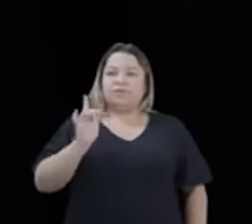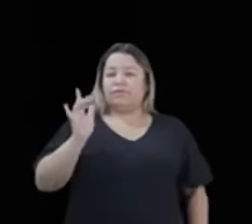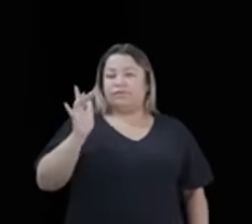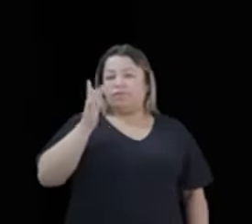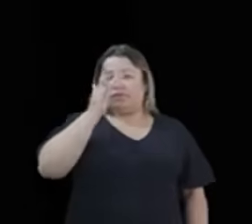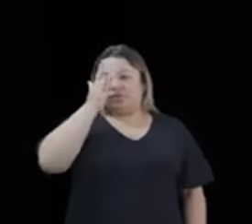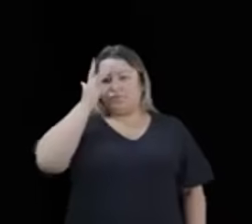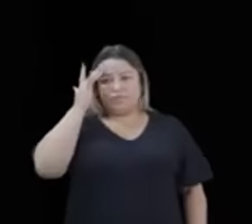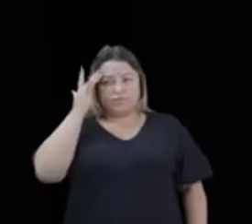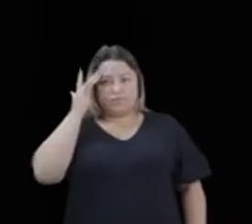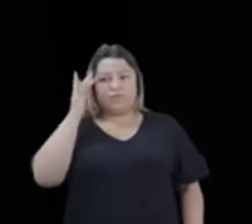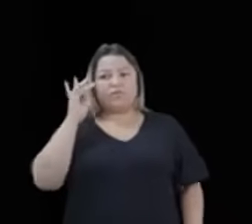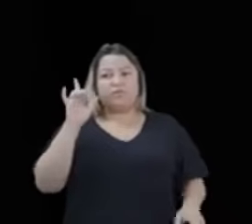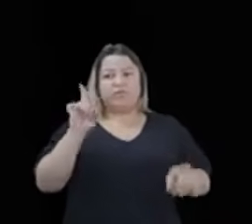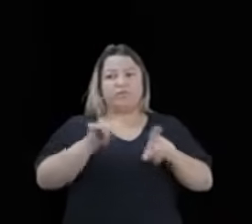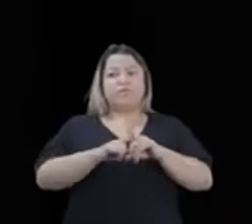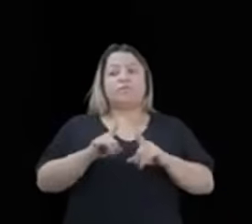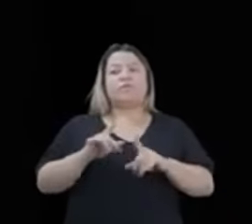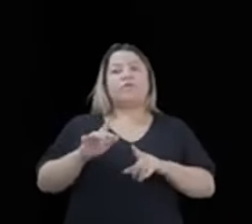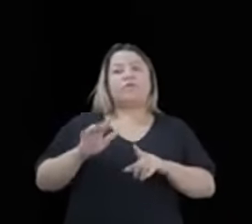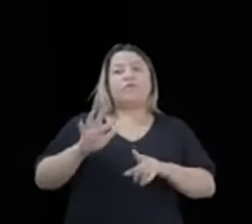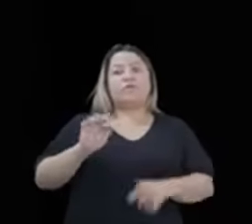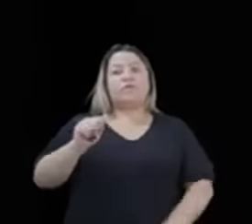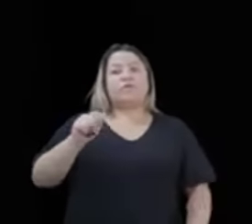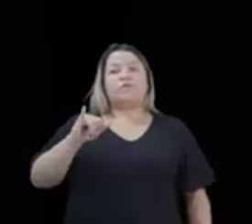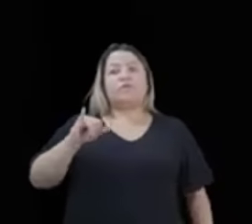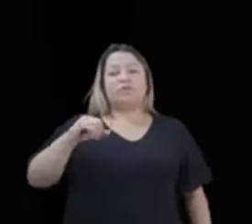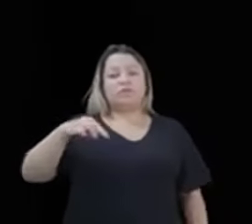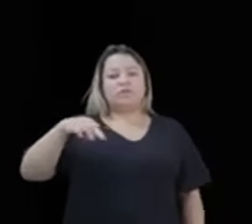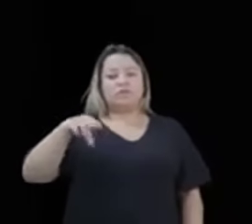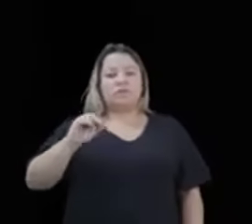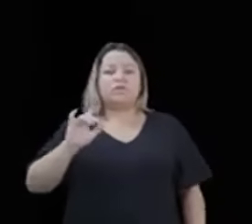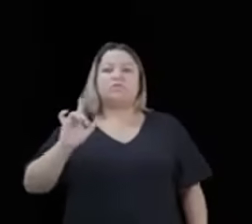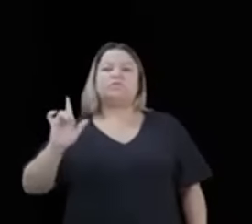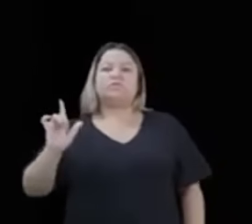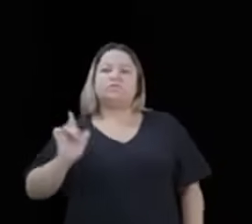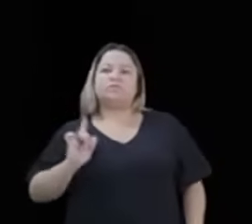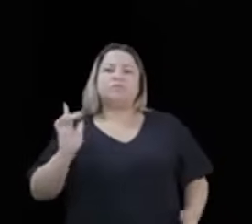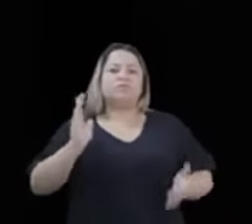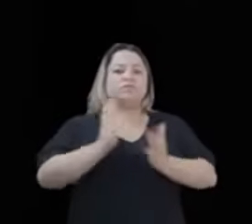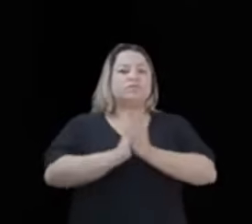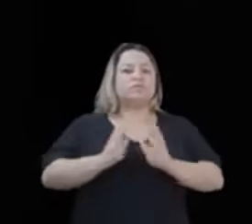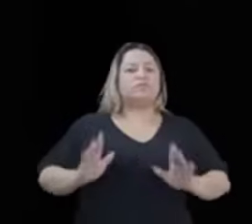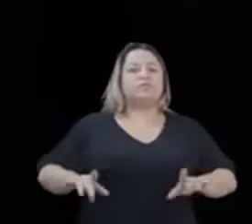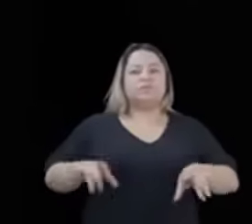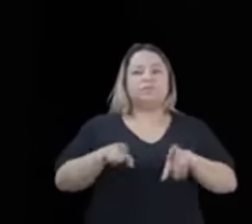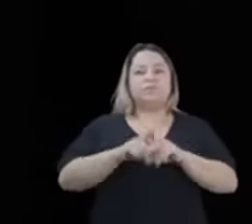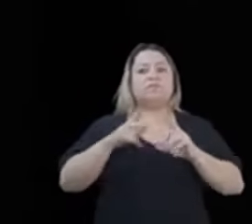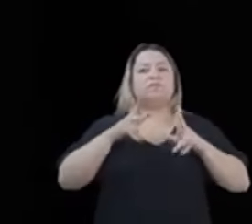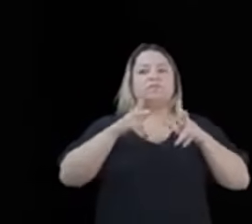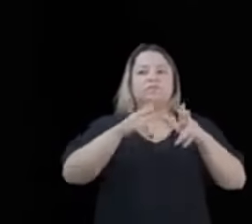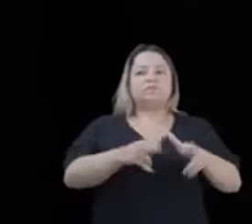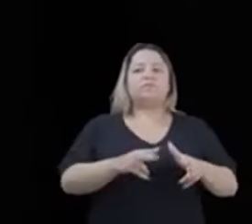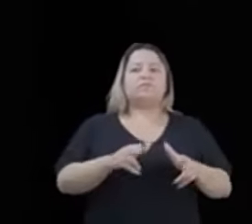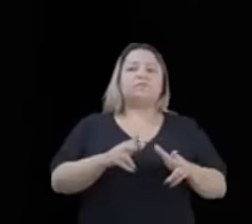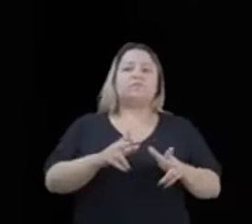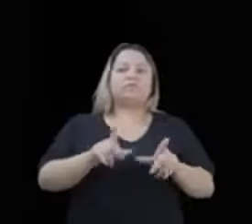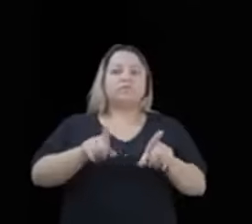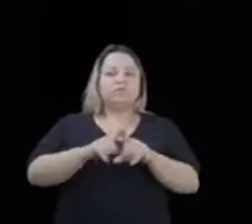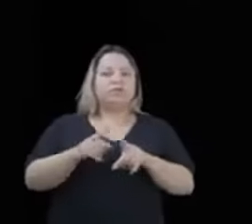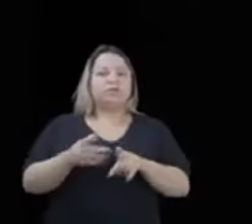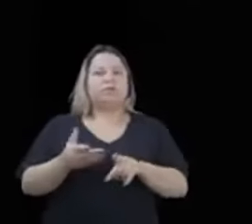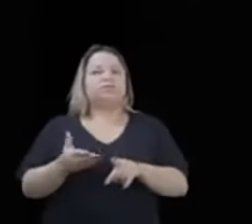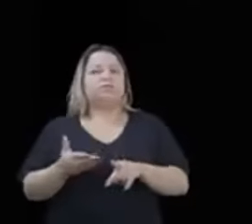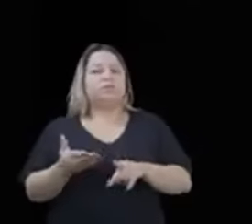que se deixam hegemonizar pelo fascismo. Nós temos que derrotar ambos, que ambos significam o retrocesso da